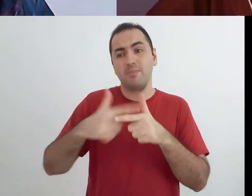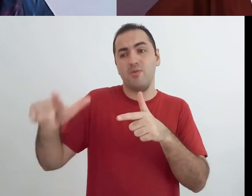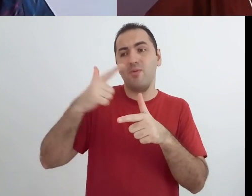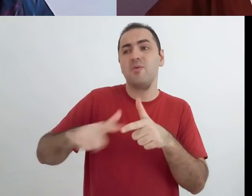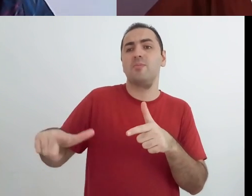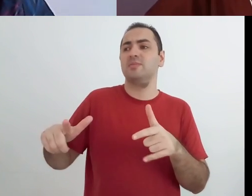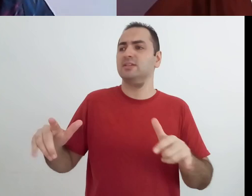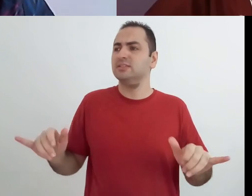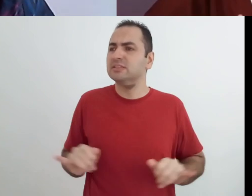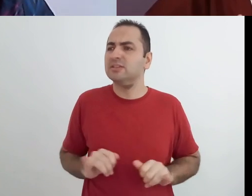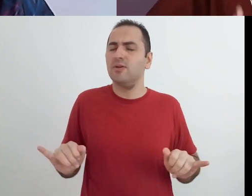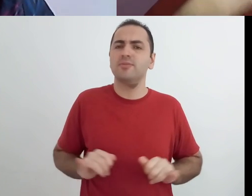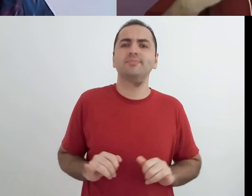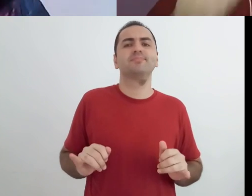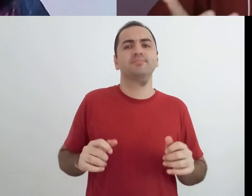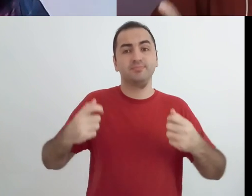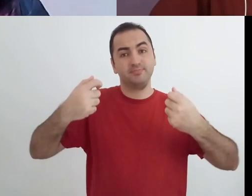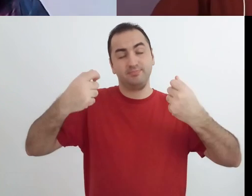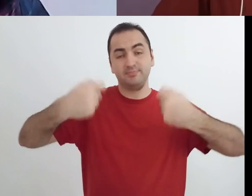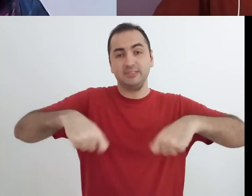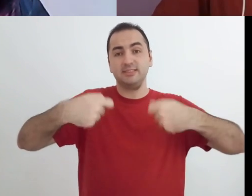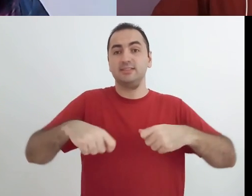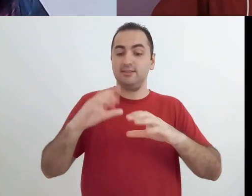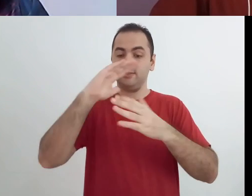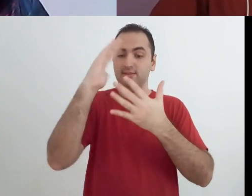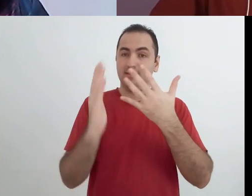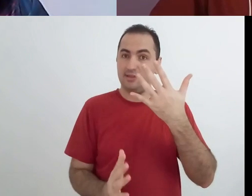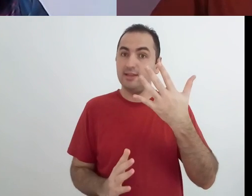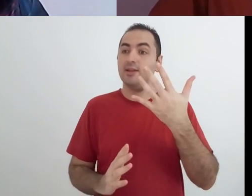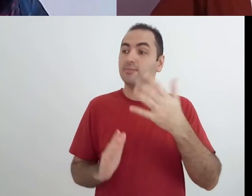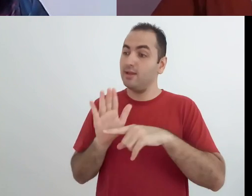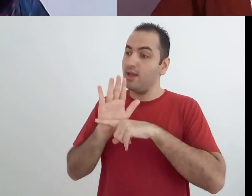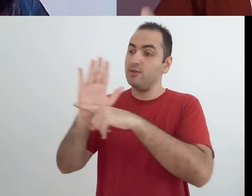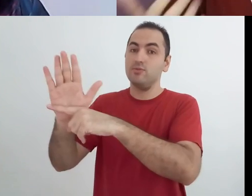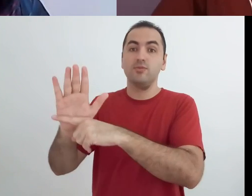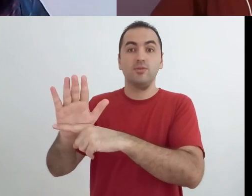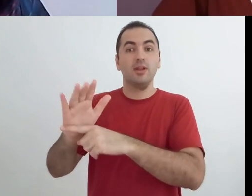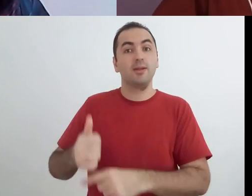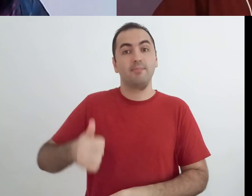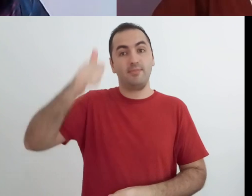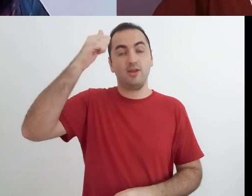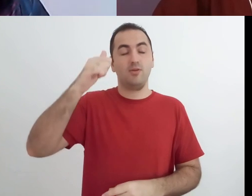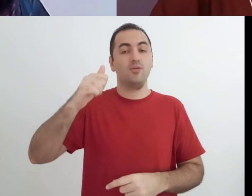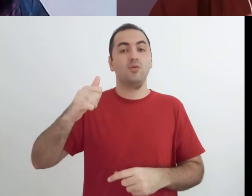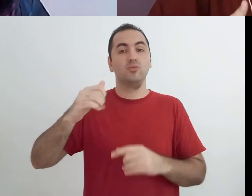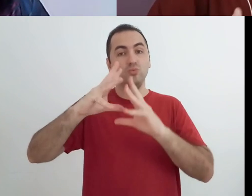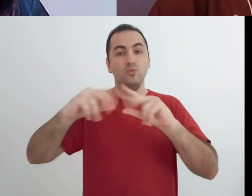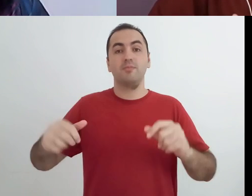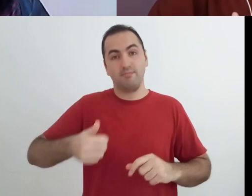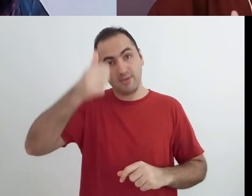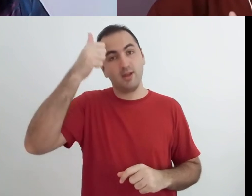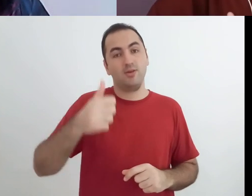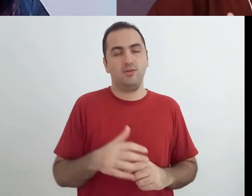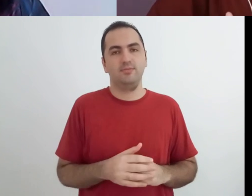várias situações, e são situações que você conseguiria evitar aprendendo Libras. Então,